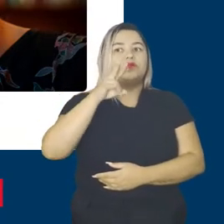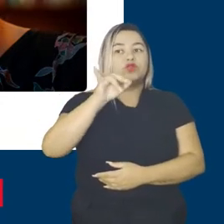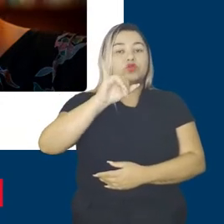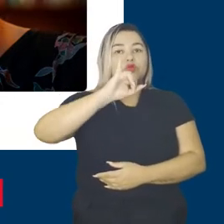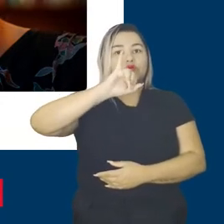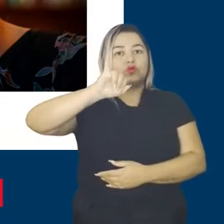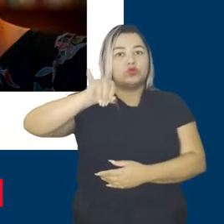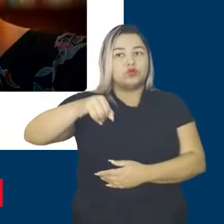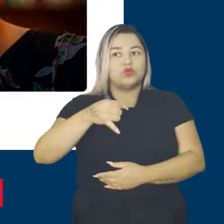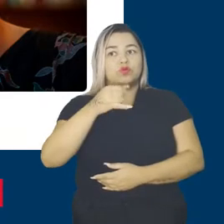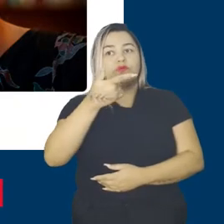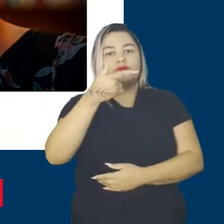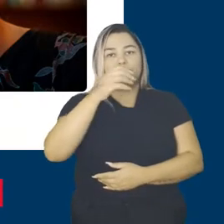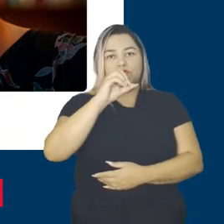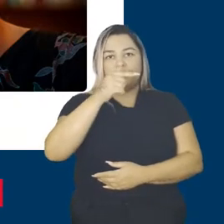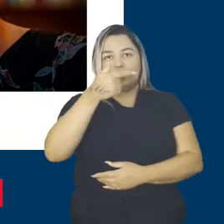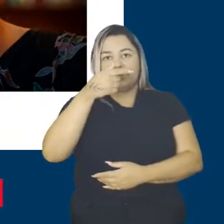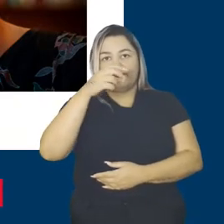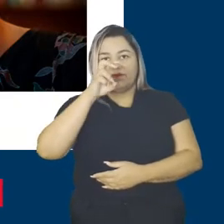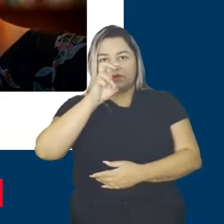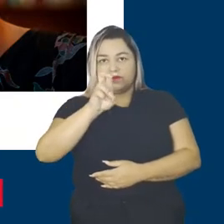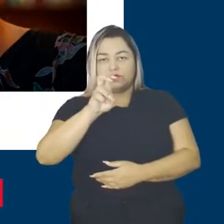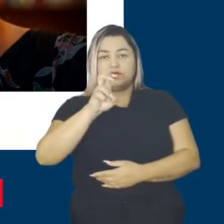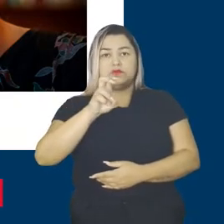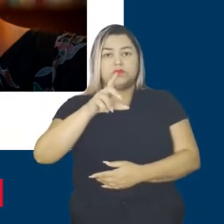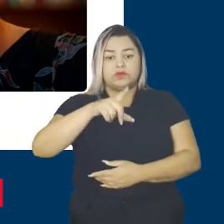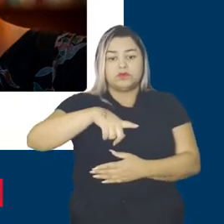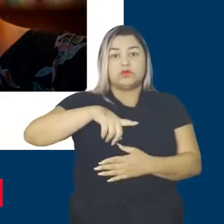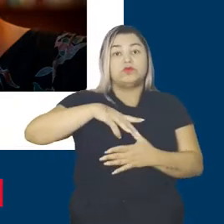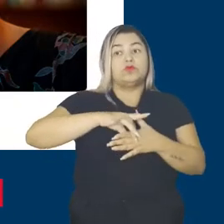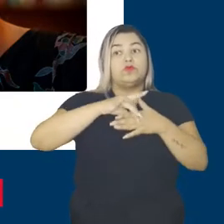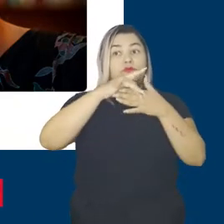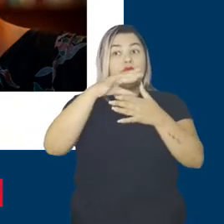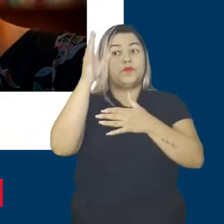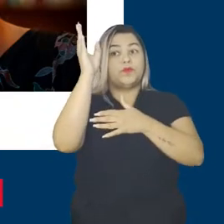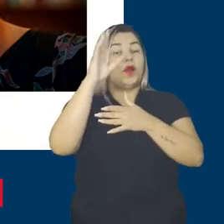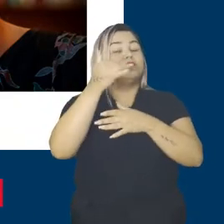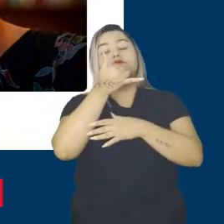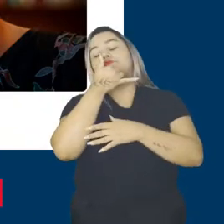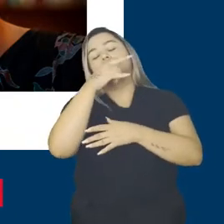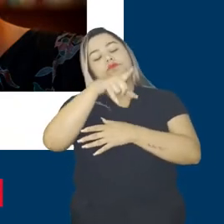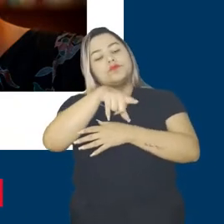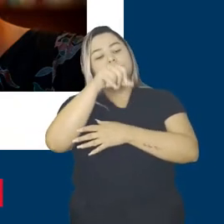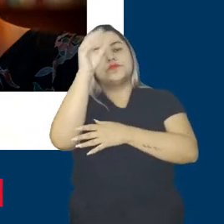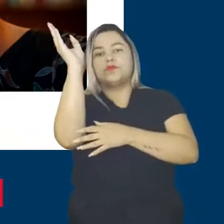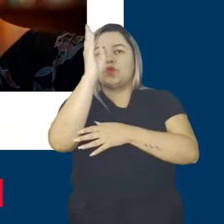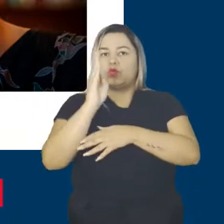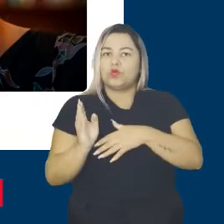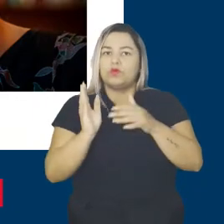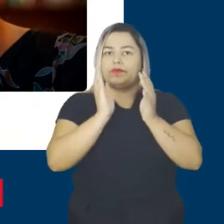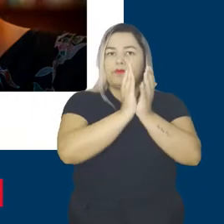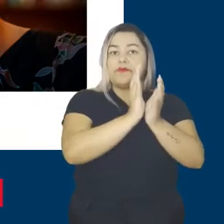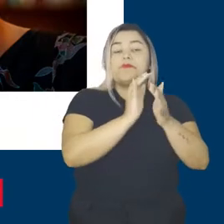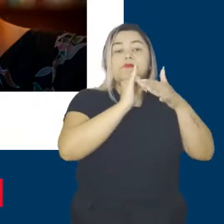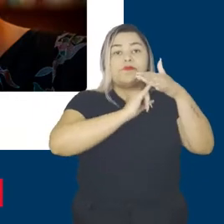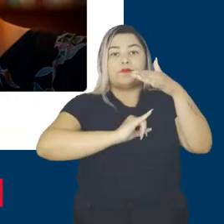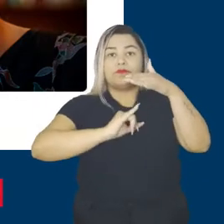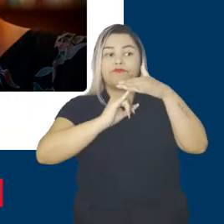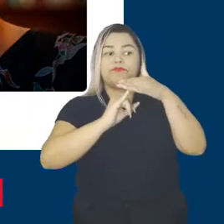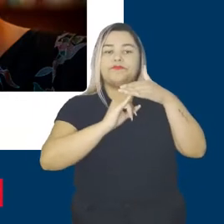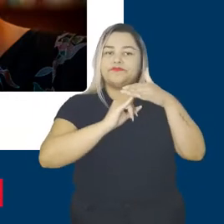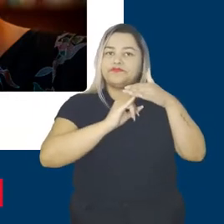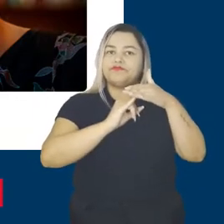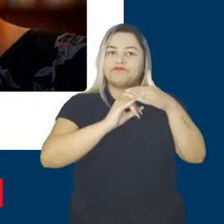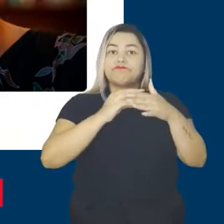julho de 2025. Ela foi indicada pelo Brasil e teve o nome aprovado por um comitê da instituição formado, né,